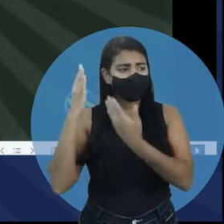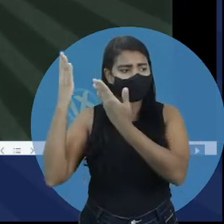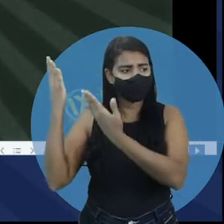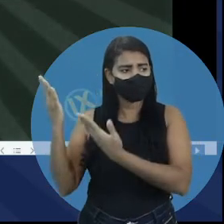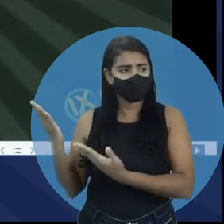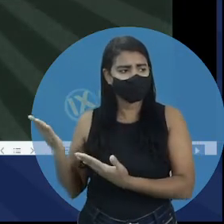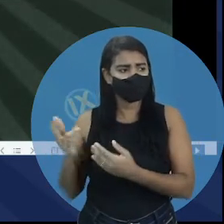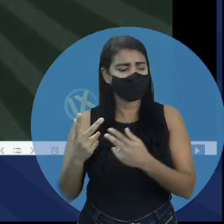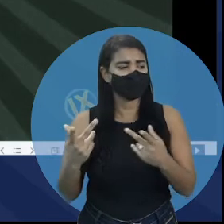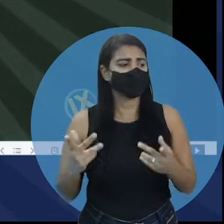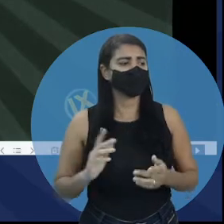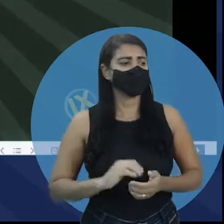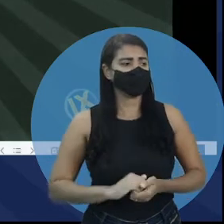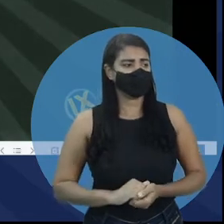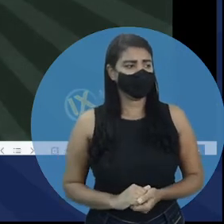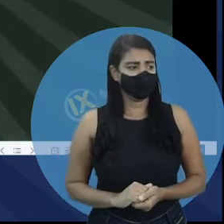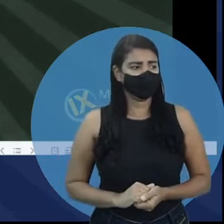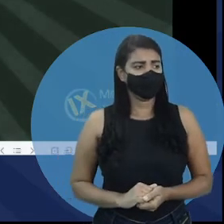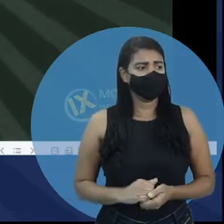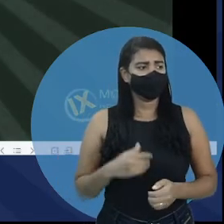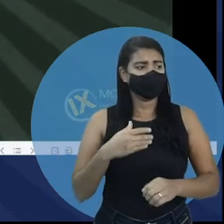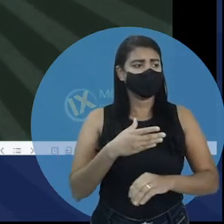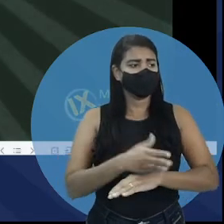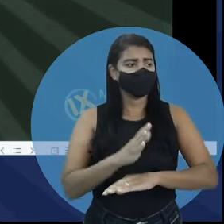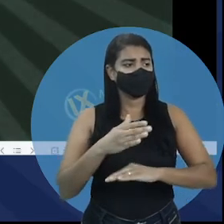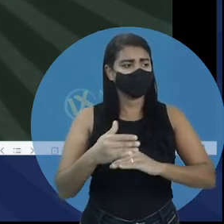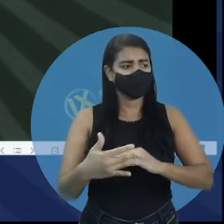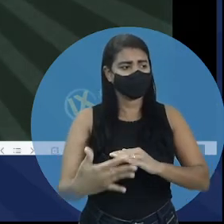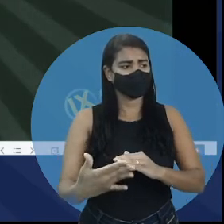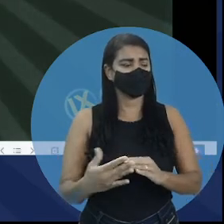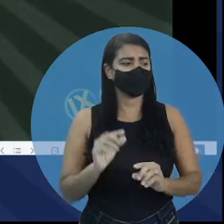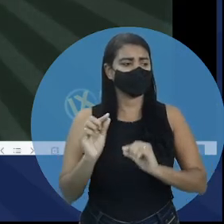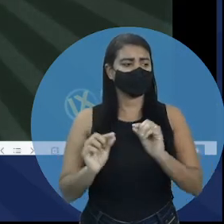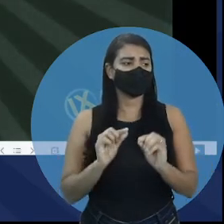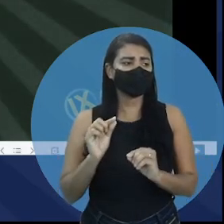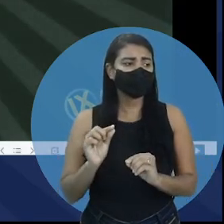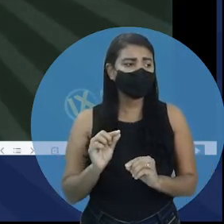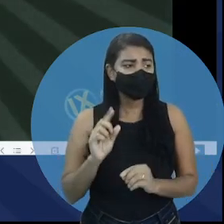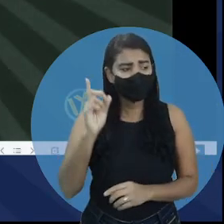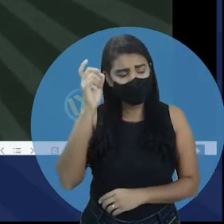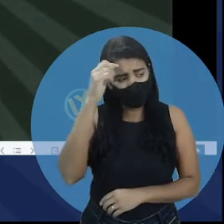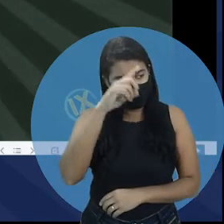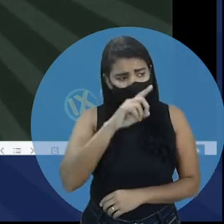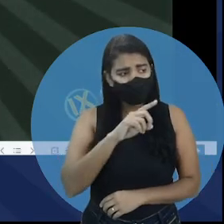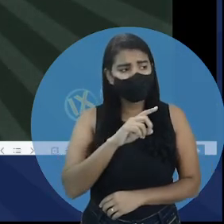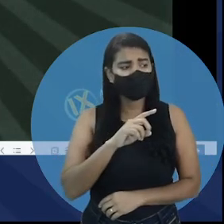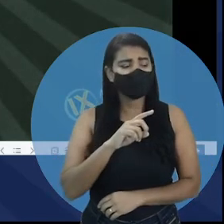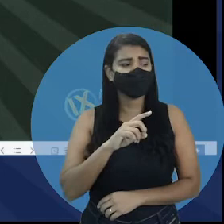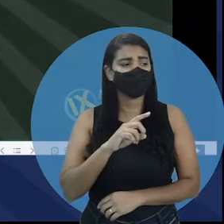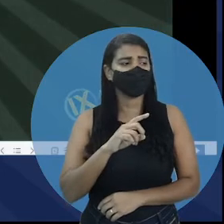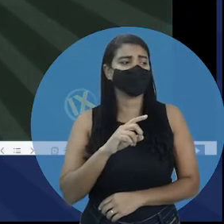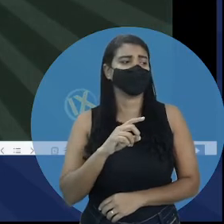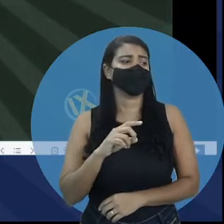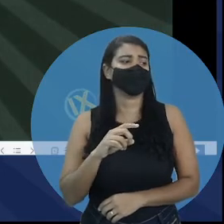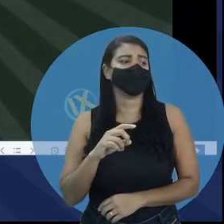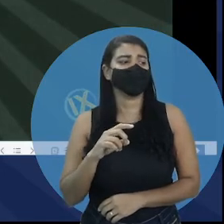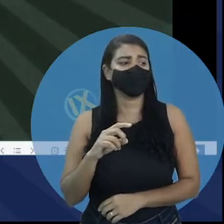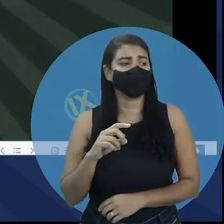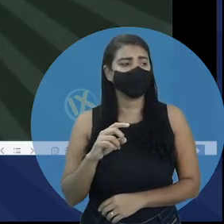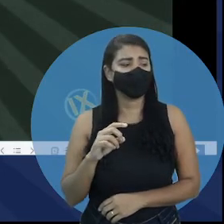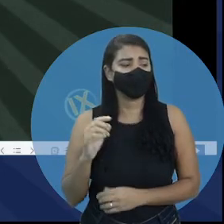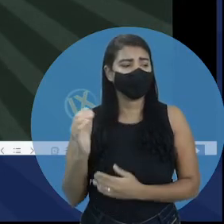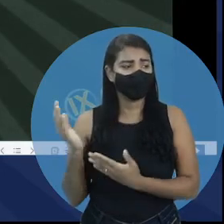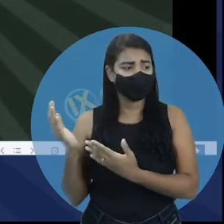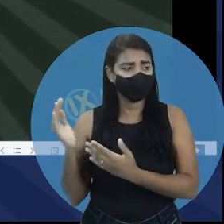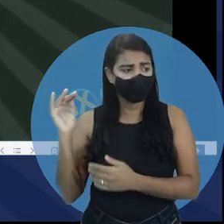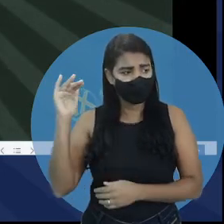espécies sobre os estágios iniciais. O mosquito ele é mais difícil de ser combatido na fase adulta, então a gente foi